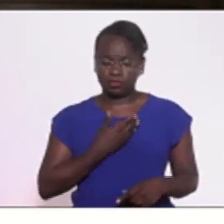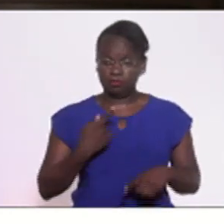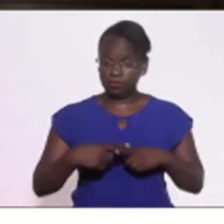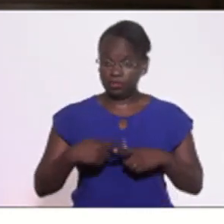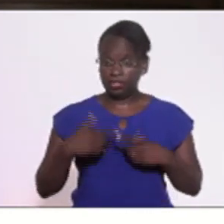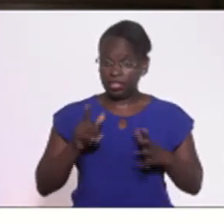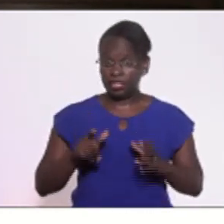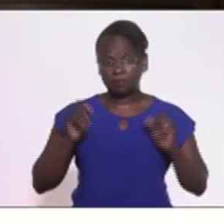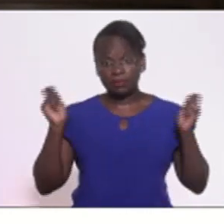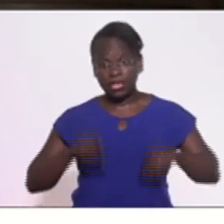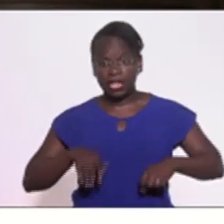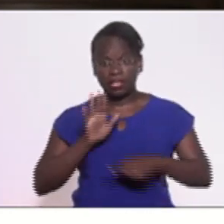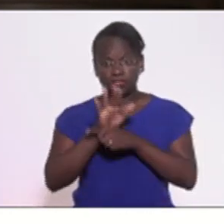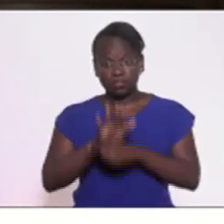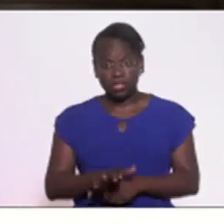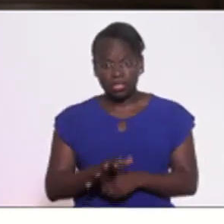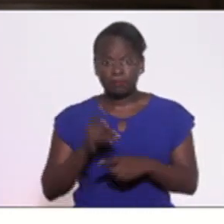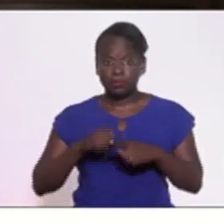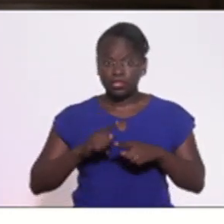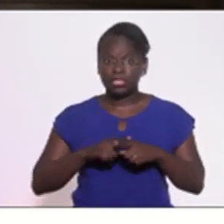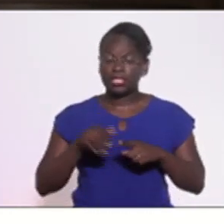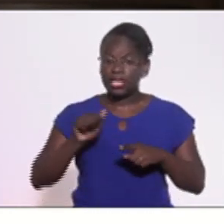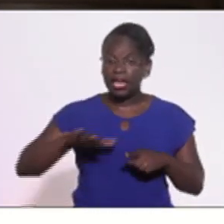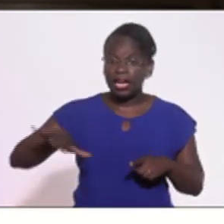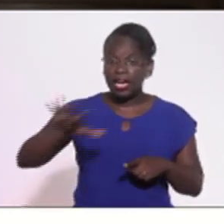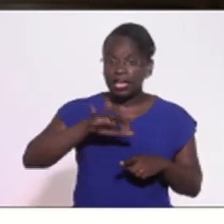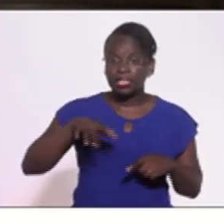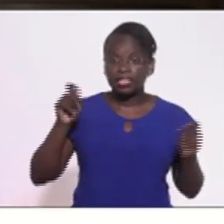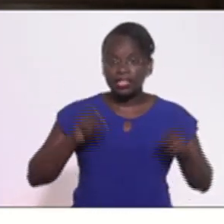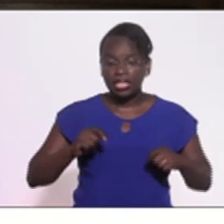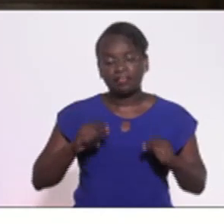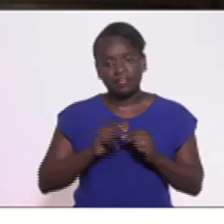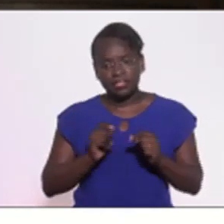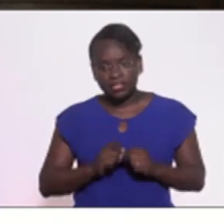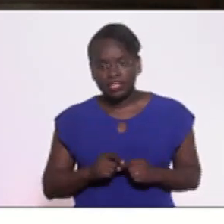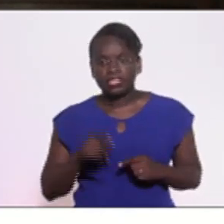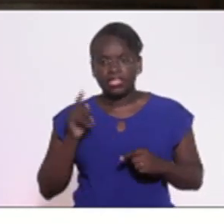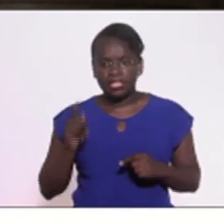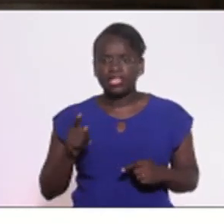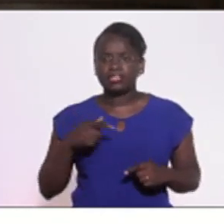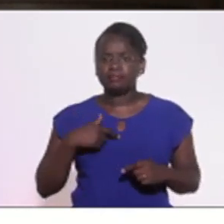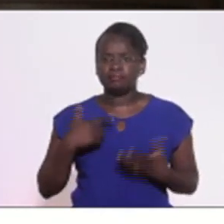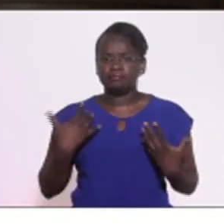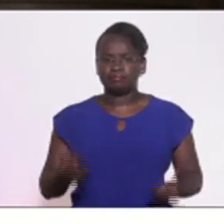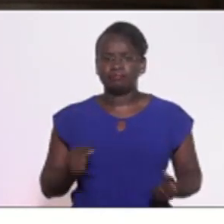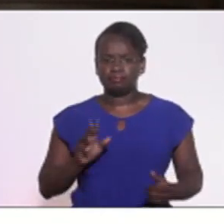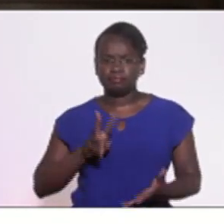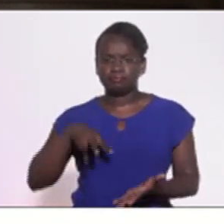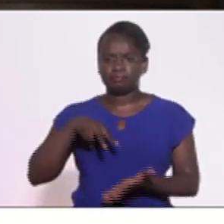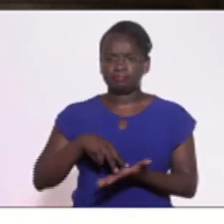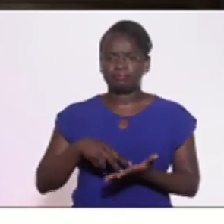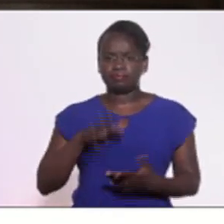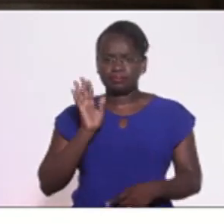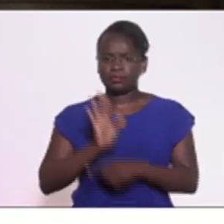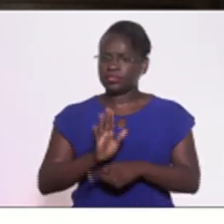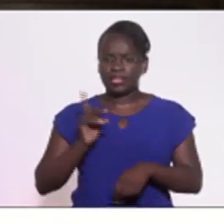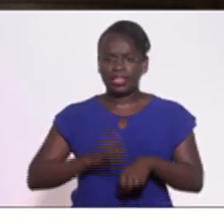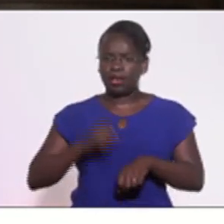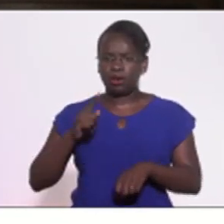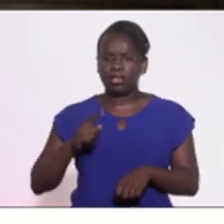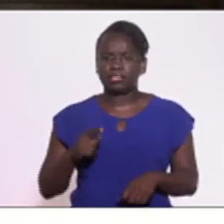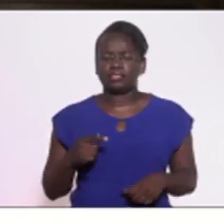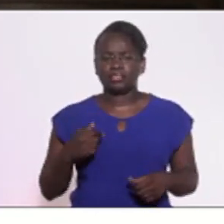por outra possa ajudar, porque é na área em que é possível isso ser feito, ele se prontifica imediatamente e pede